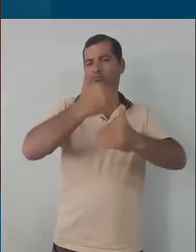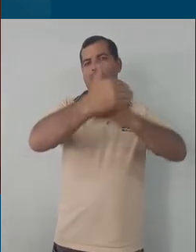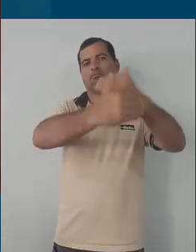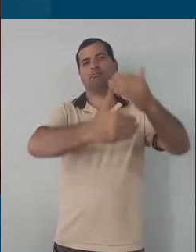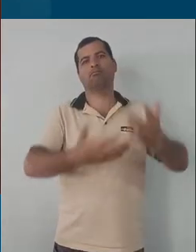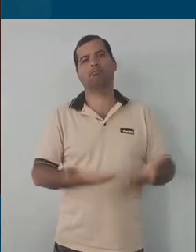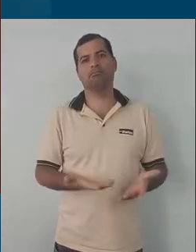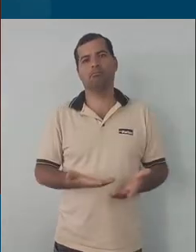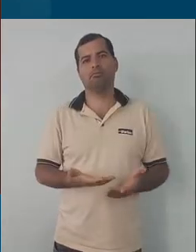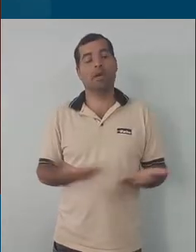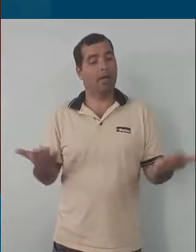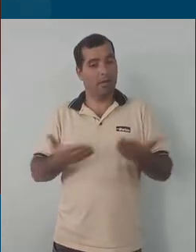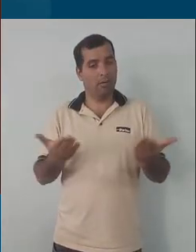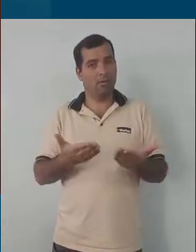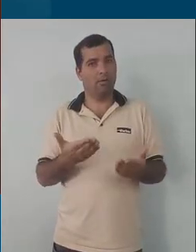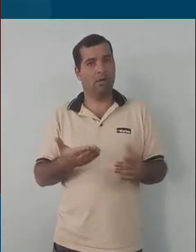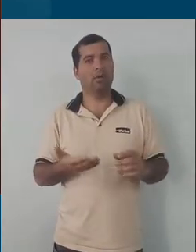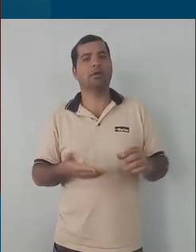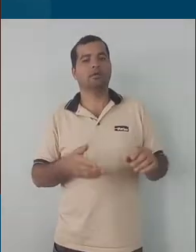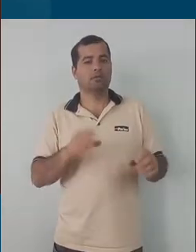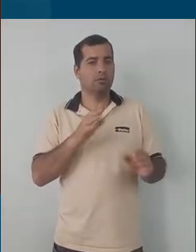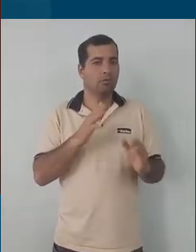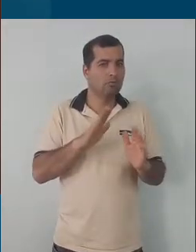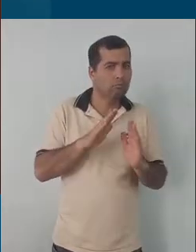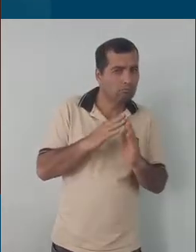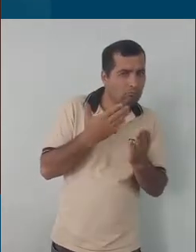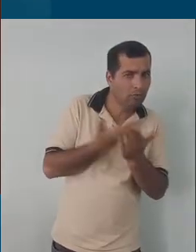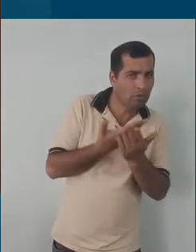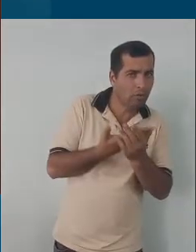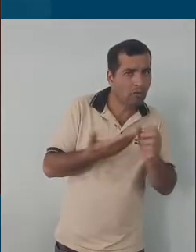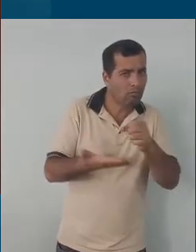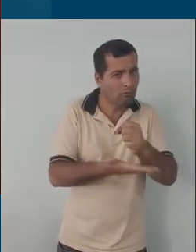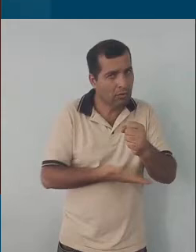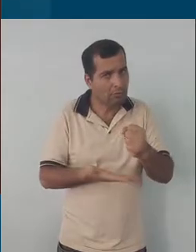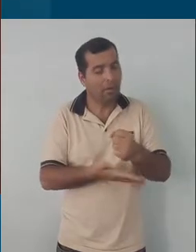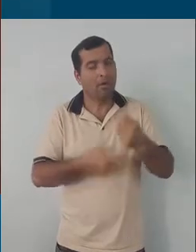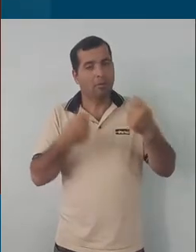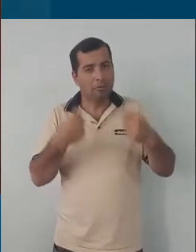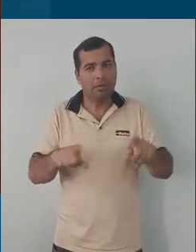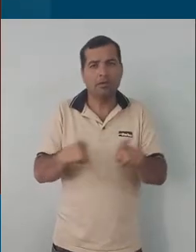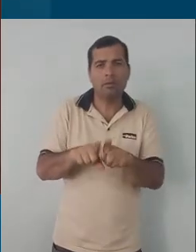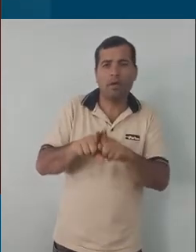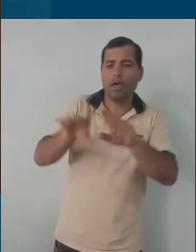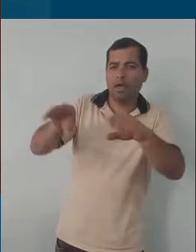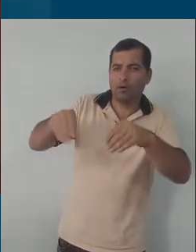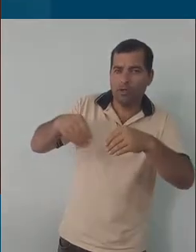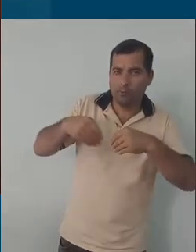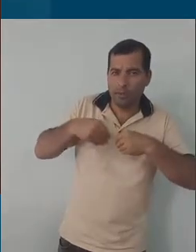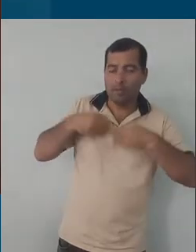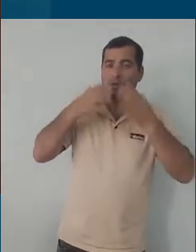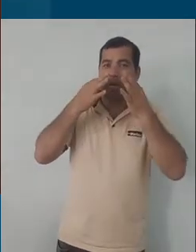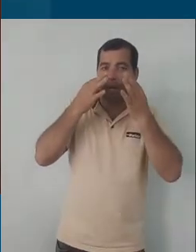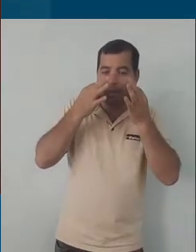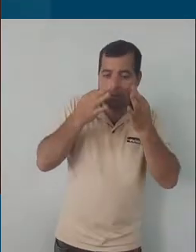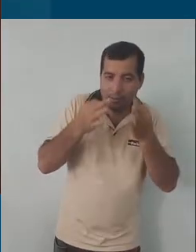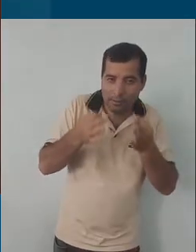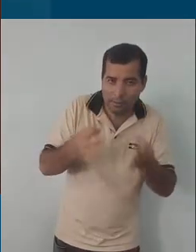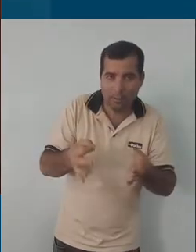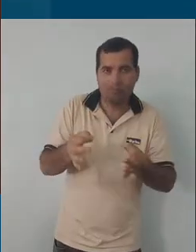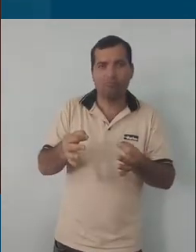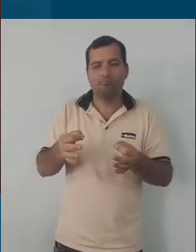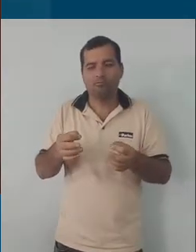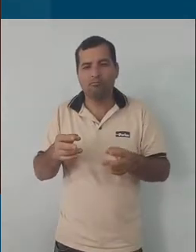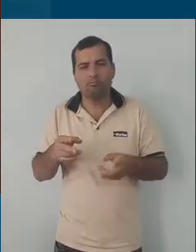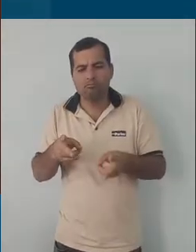escola de ensino fundamental um espaço de acolhimento, de escuta, de envolvimento, em que